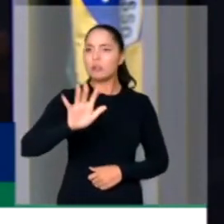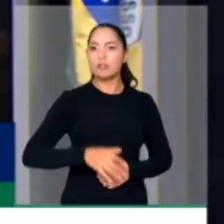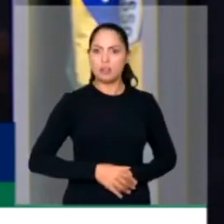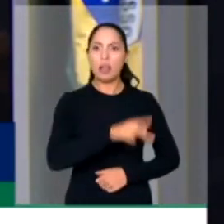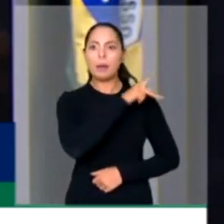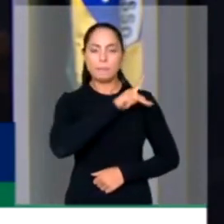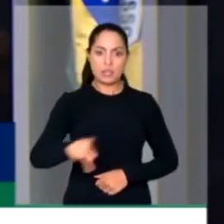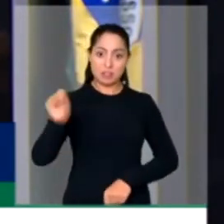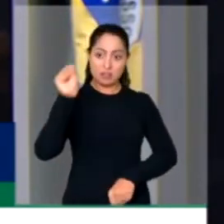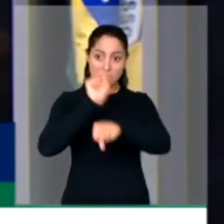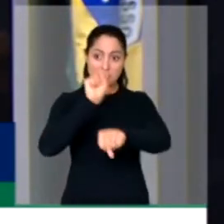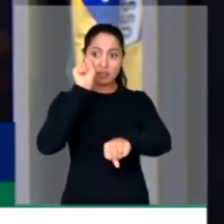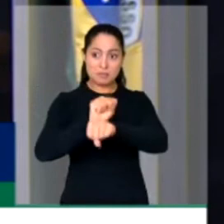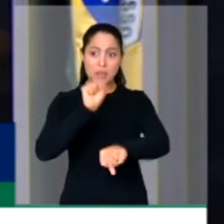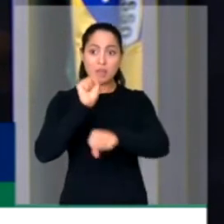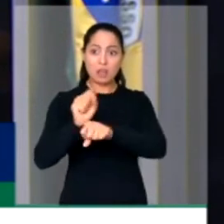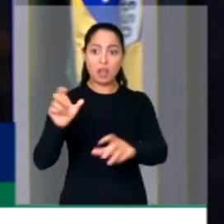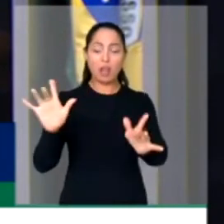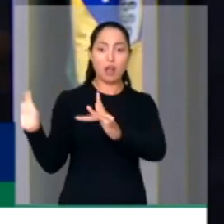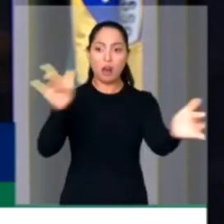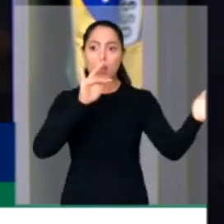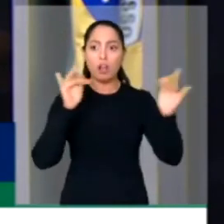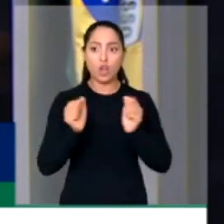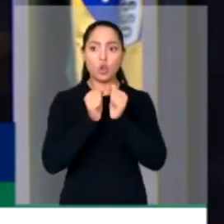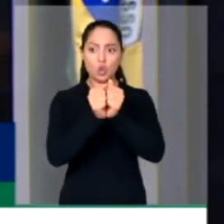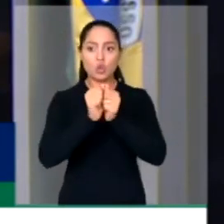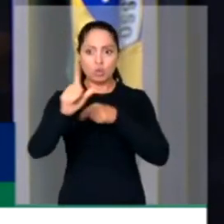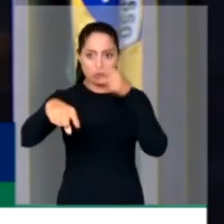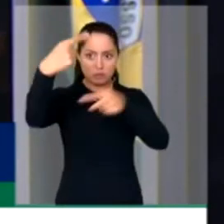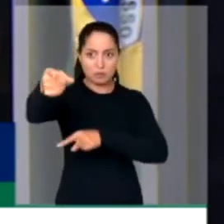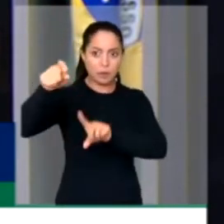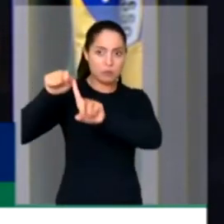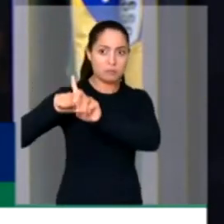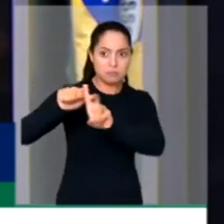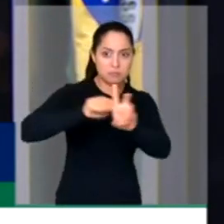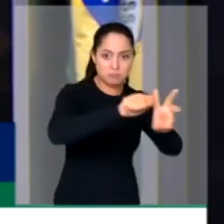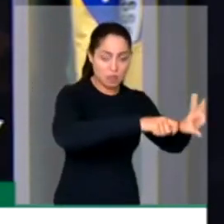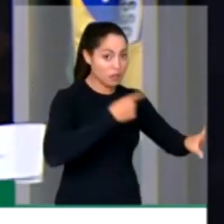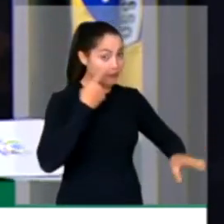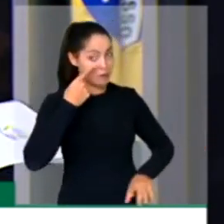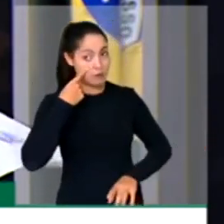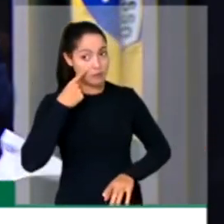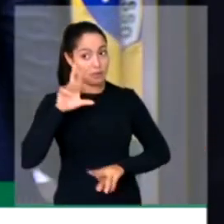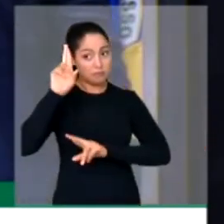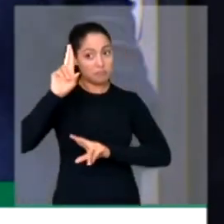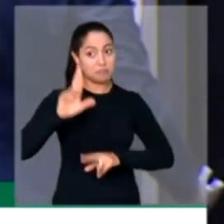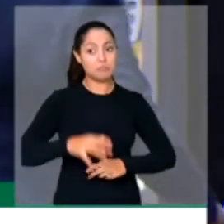presidência e o relacionamento do Bolsonaro com a presidência nos próximos meses. Obrigado, presidente.